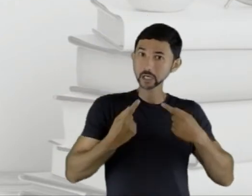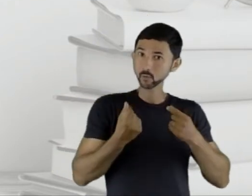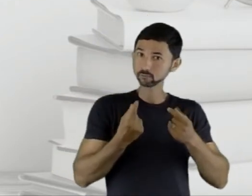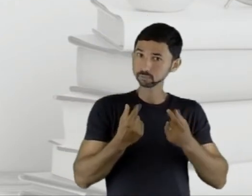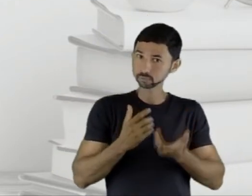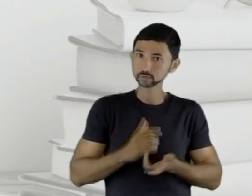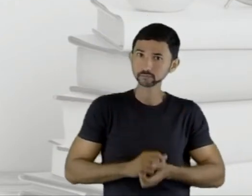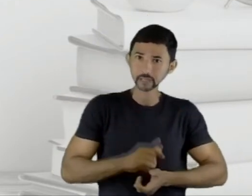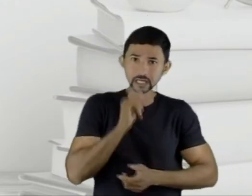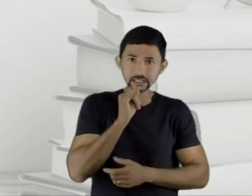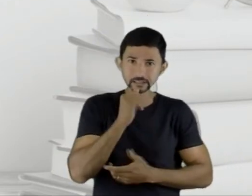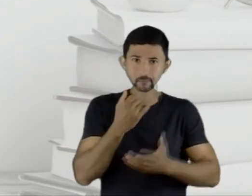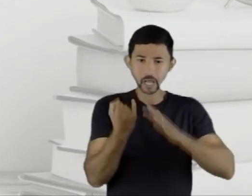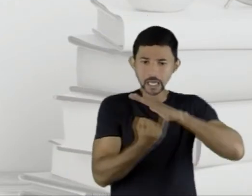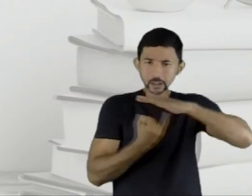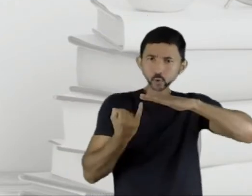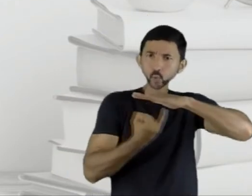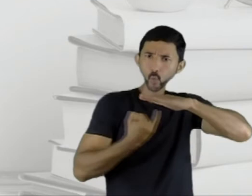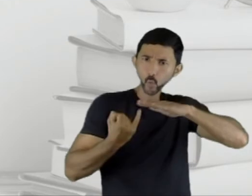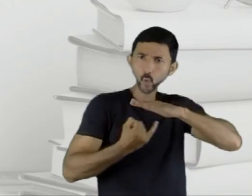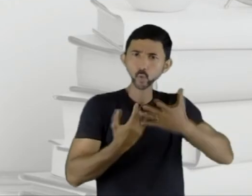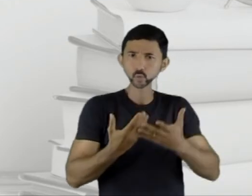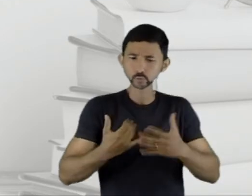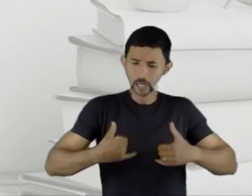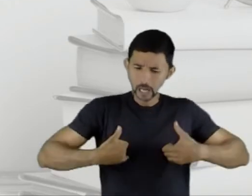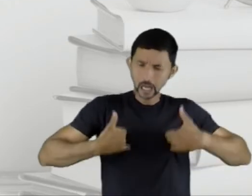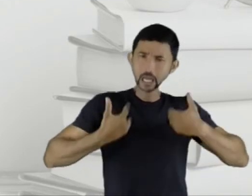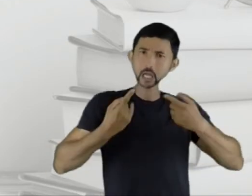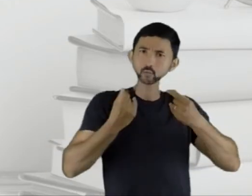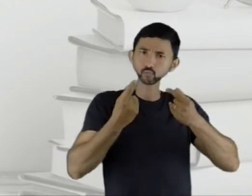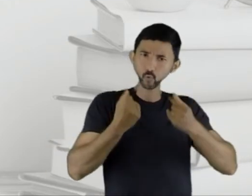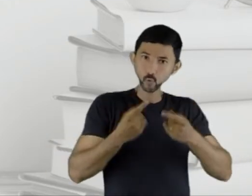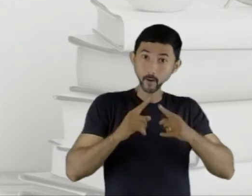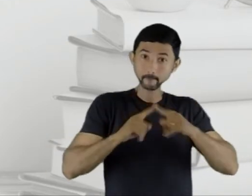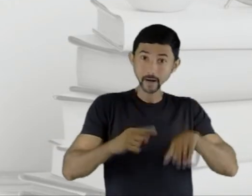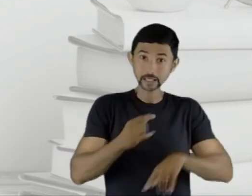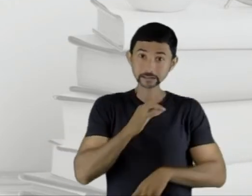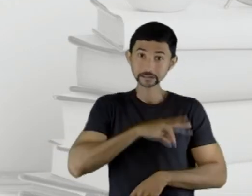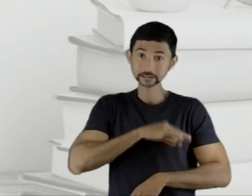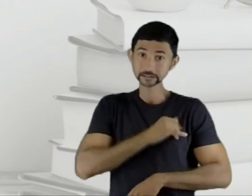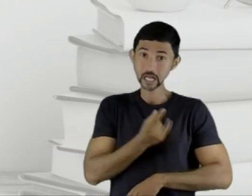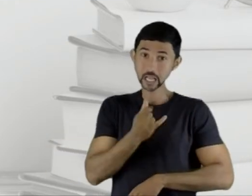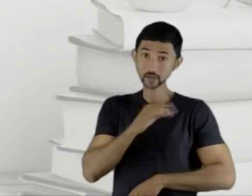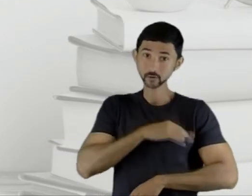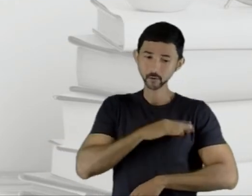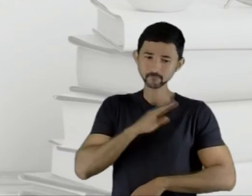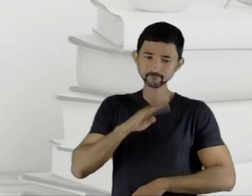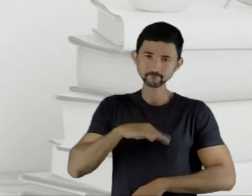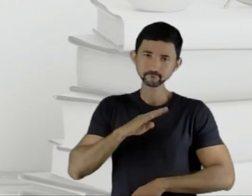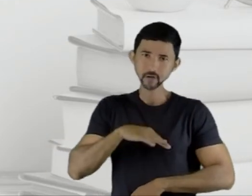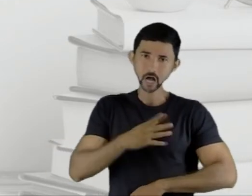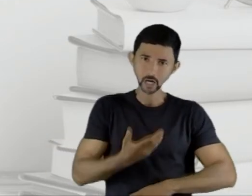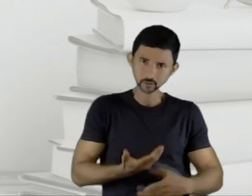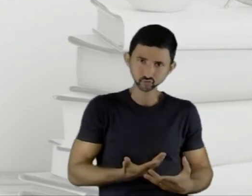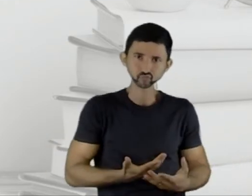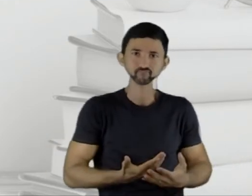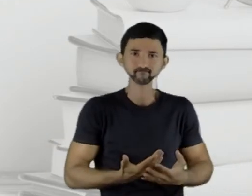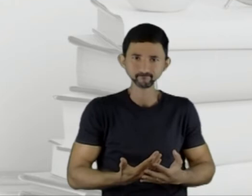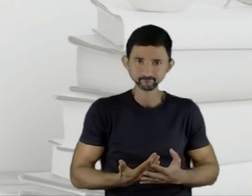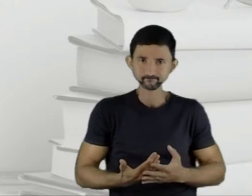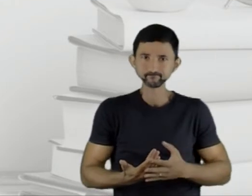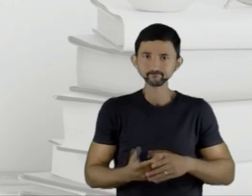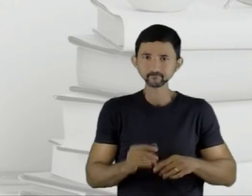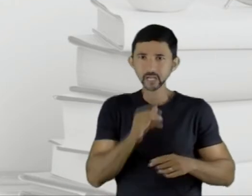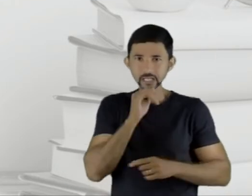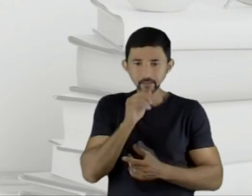quê? Porque os grandes industriais estavam enriquecendo, mas os salários dos trabalhadores eram muito baixos, eram muito pequenos. E quando